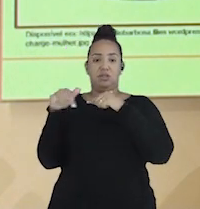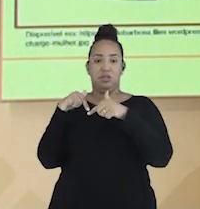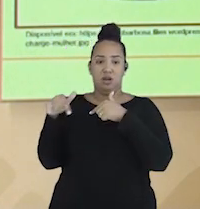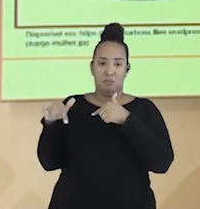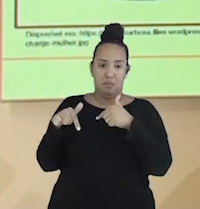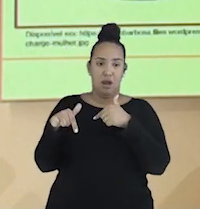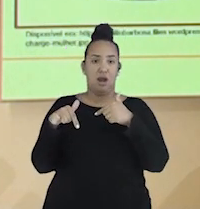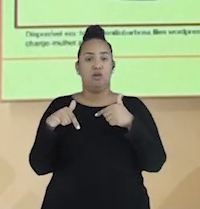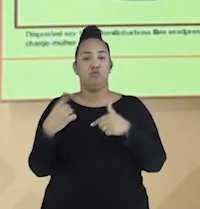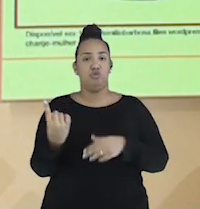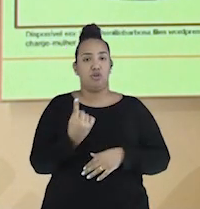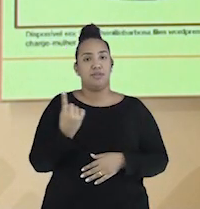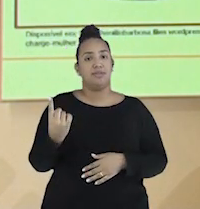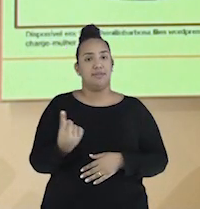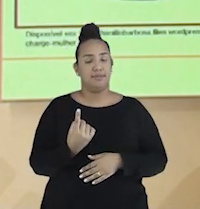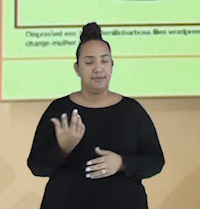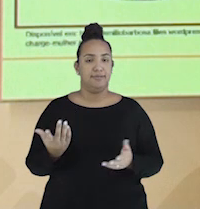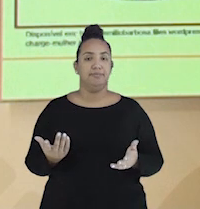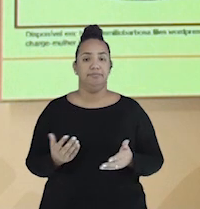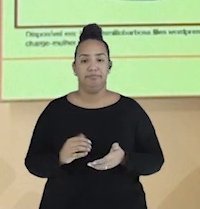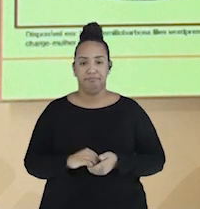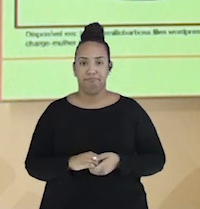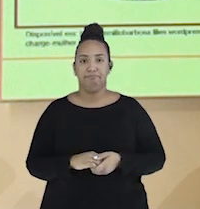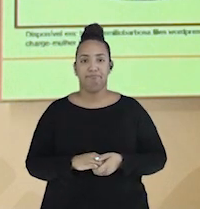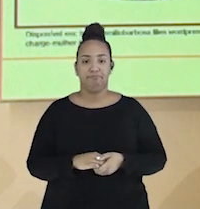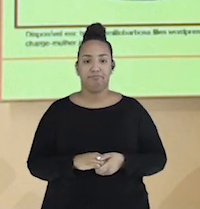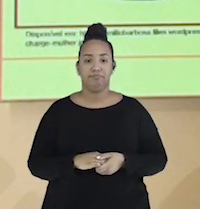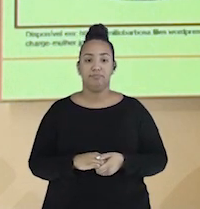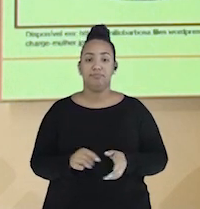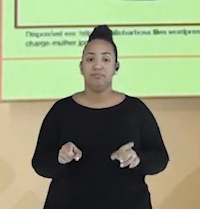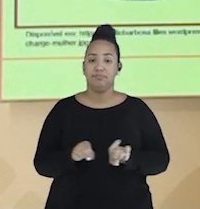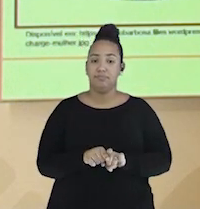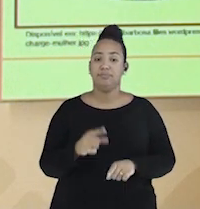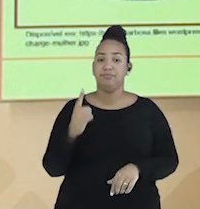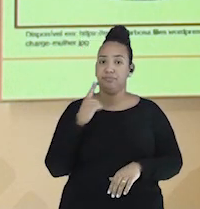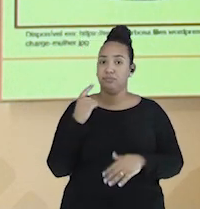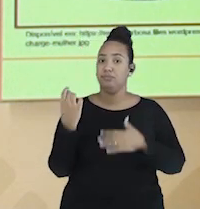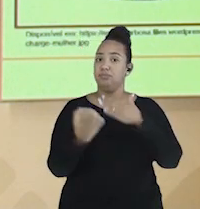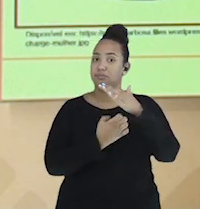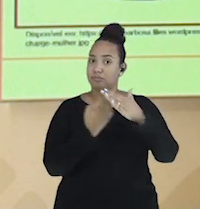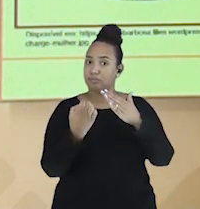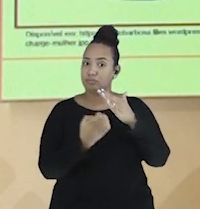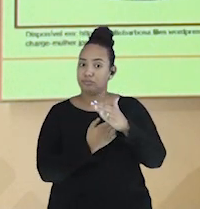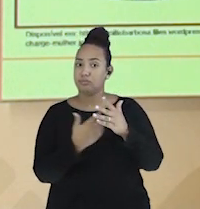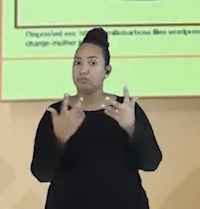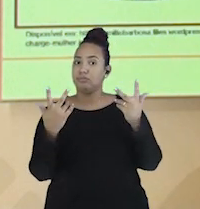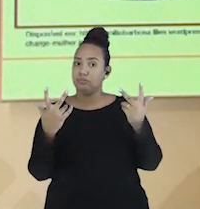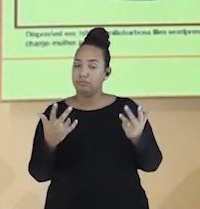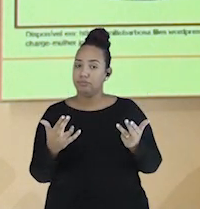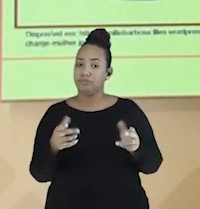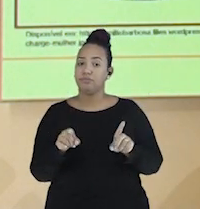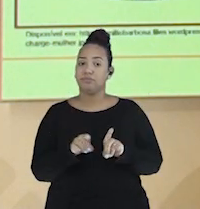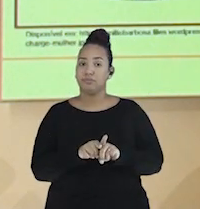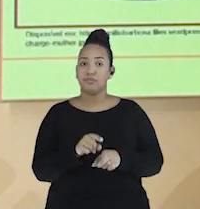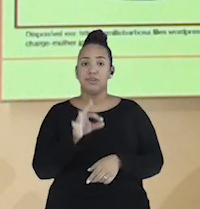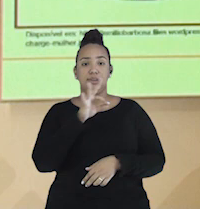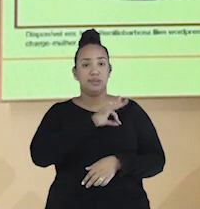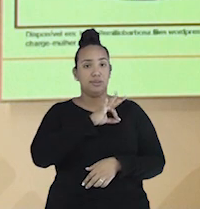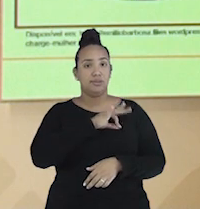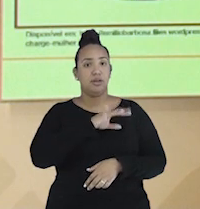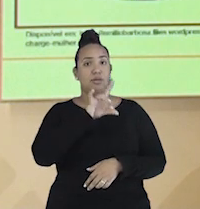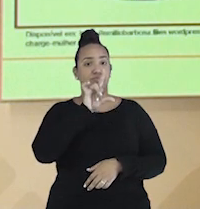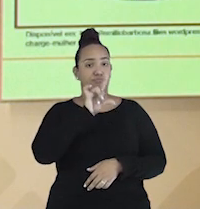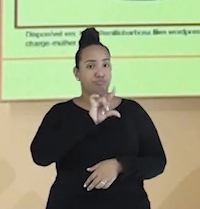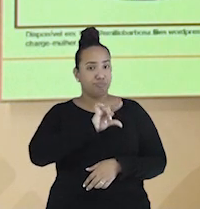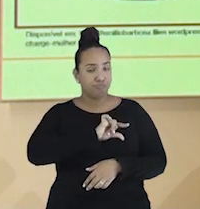do trabalho, tudo ao mesmo tempo, né? E muitas empresas tratam também com diferença, pagando